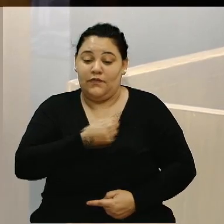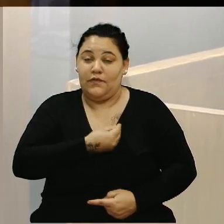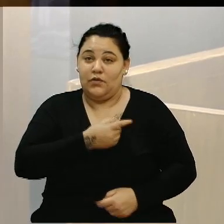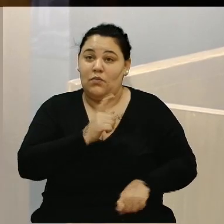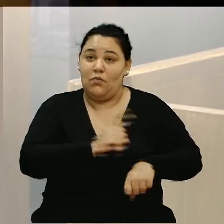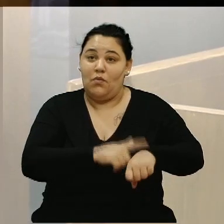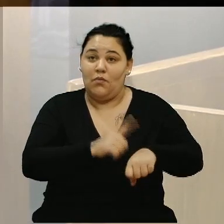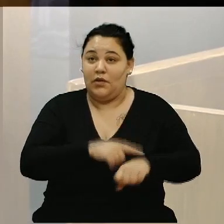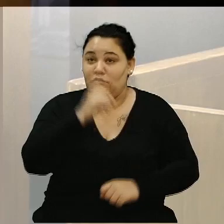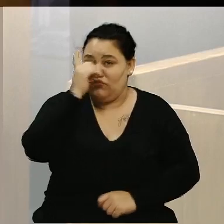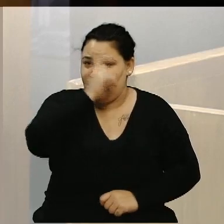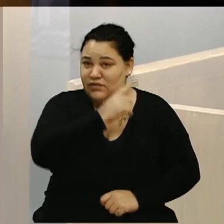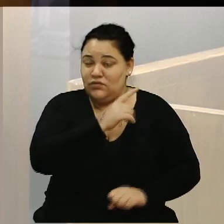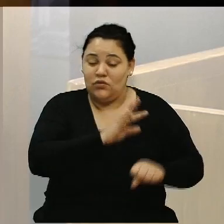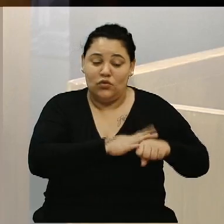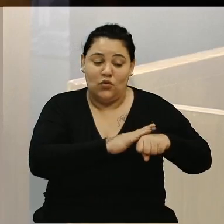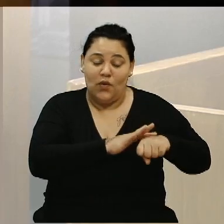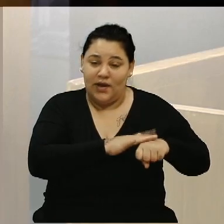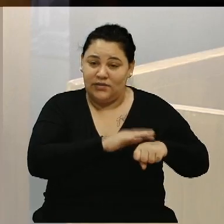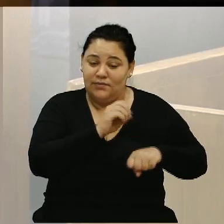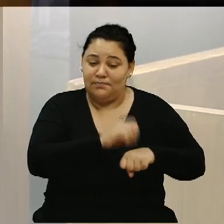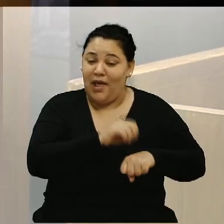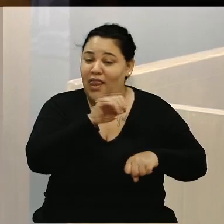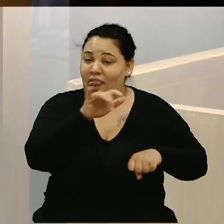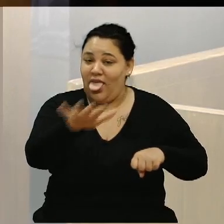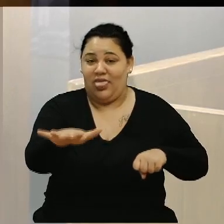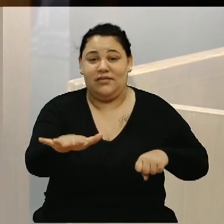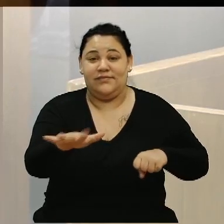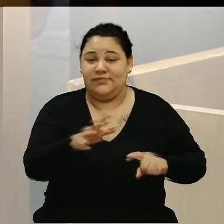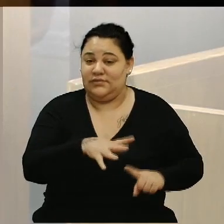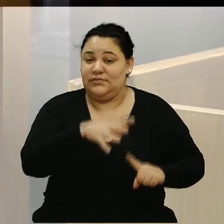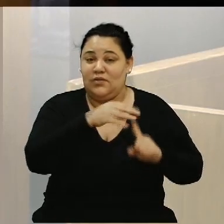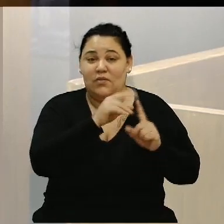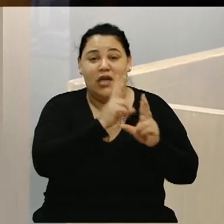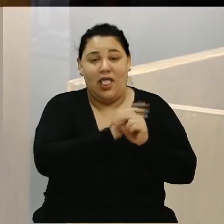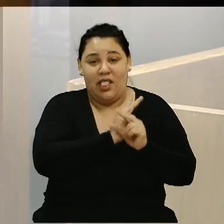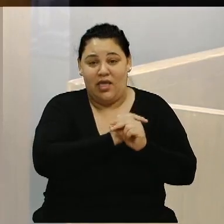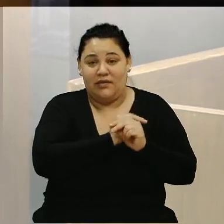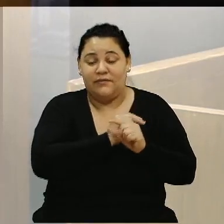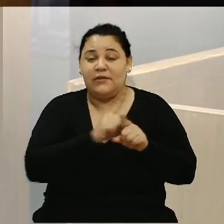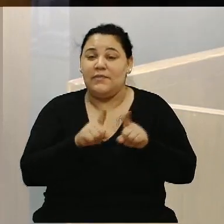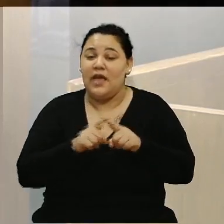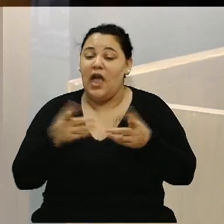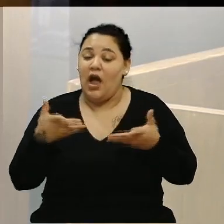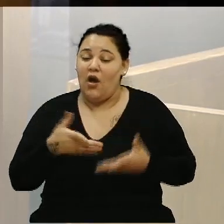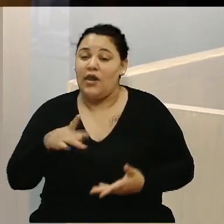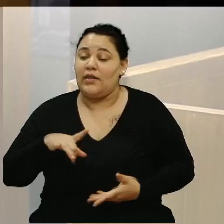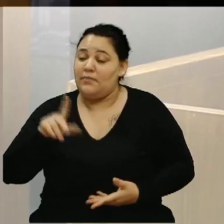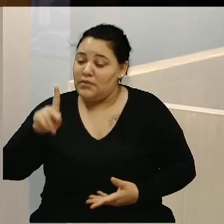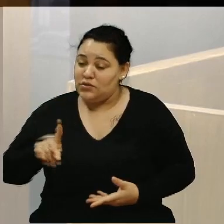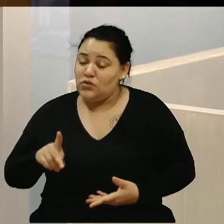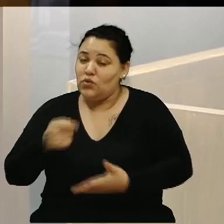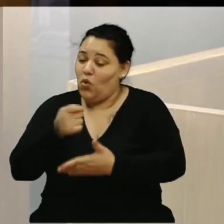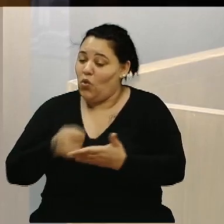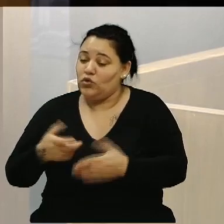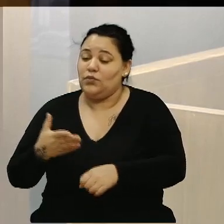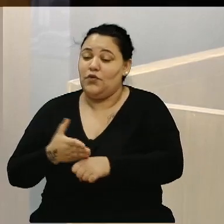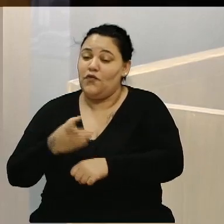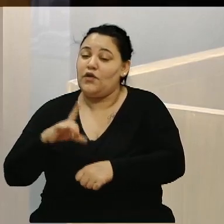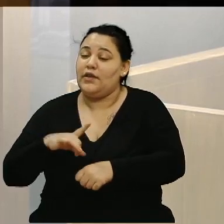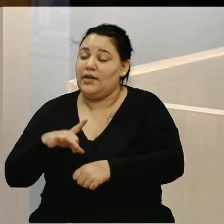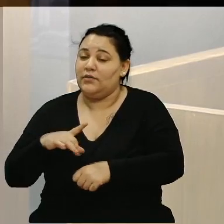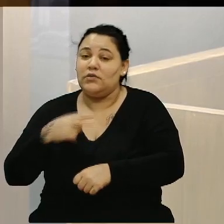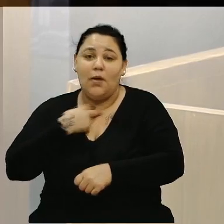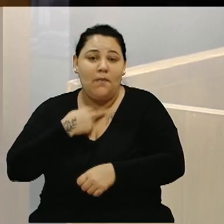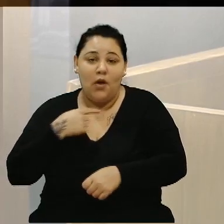com doenças, endemias se espalhando, principalmente a questão da dengue. E agora que nós temos gente para trabalhar, e que bom que a gente tem, eles não